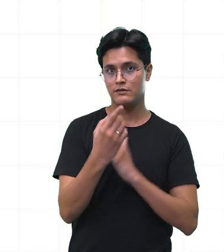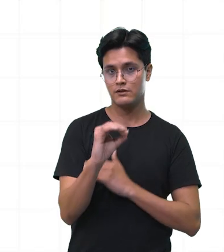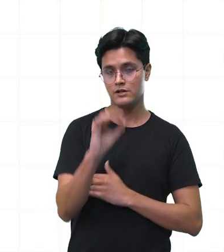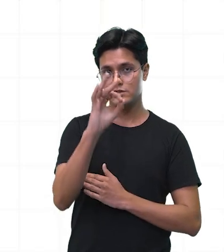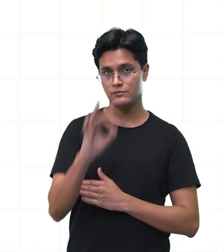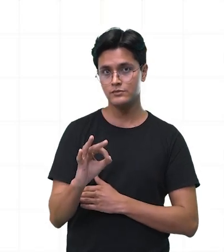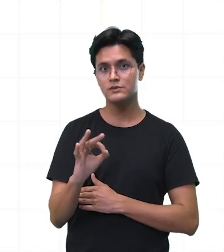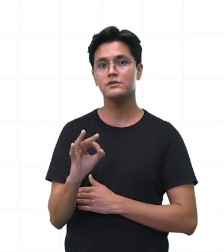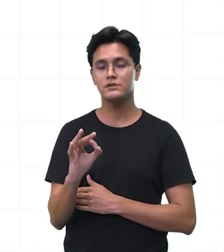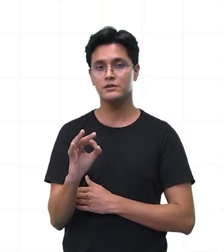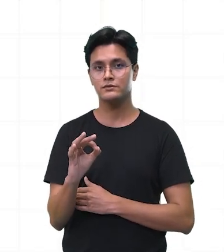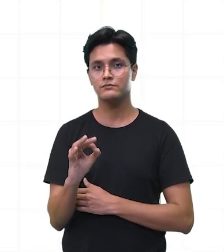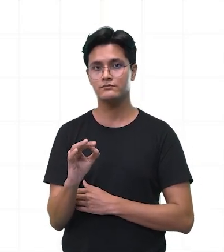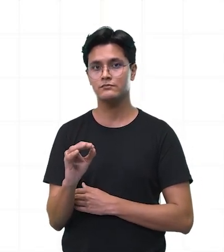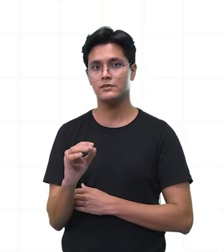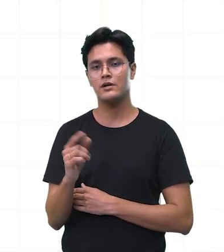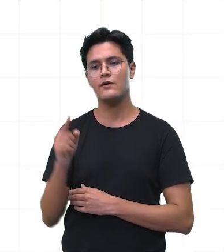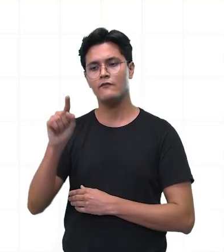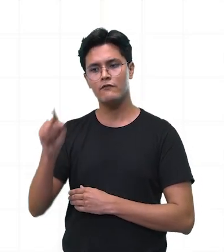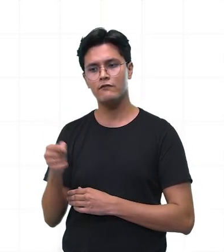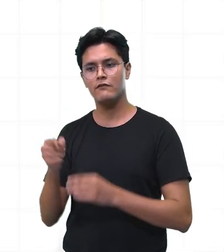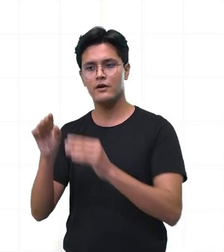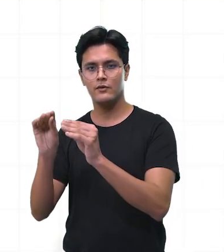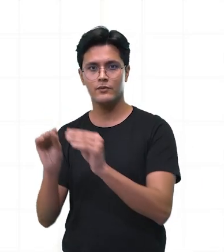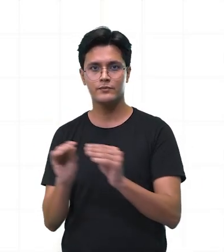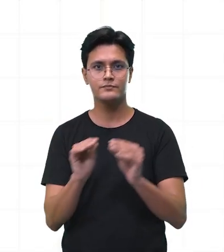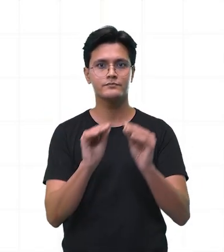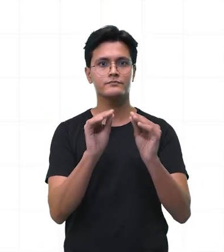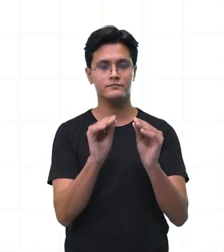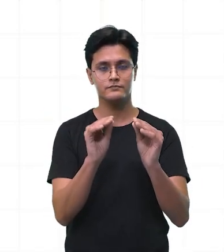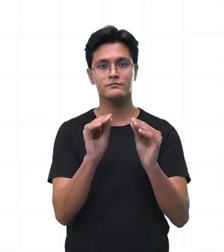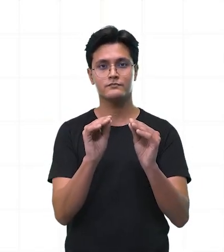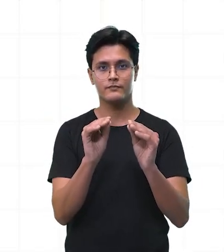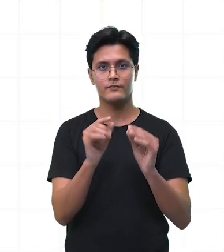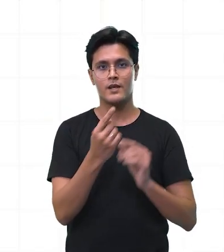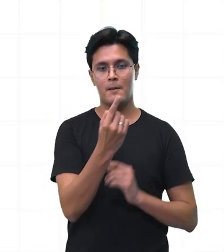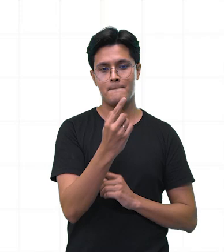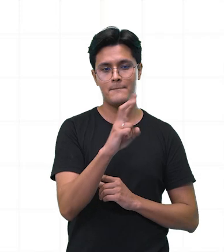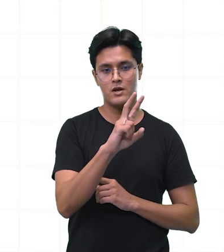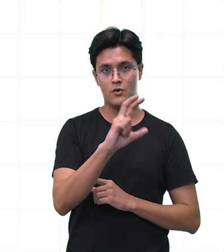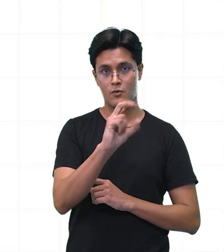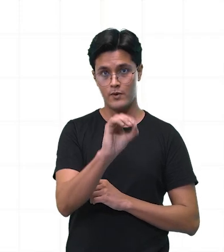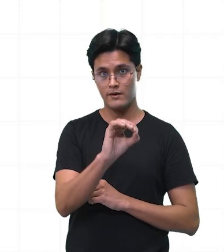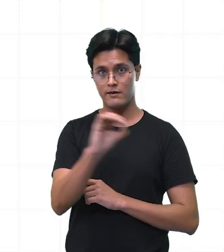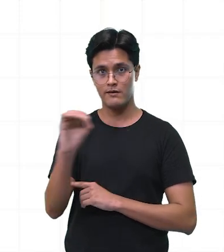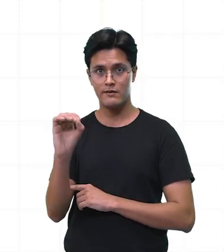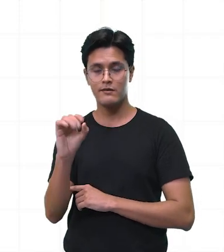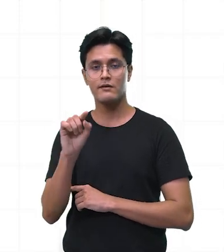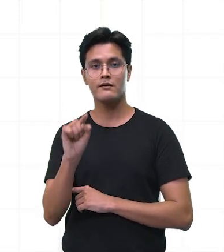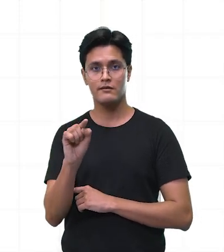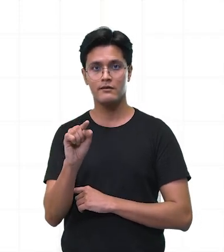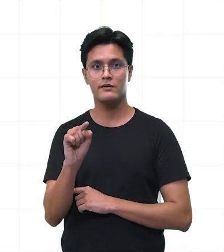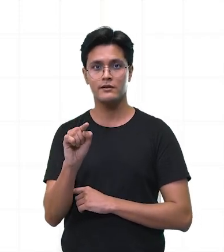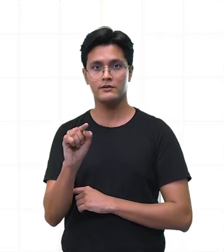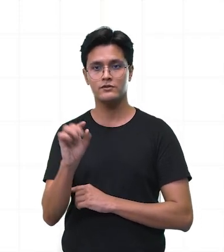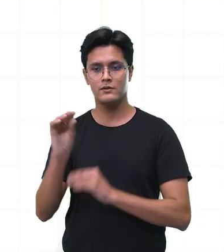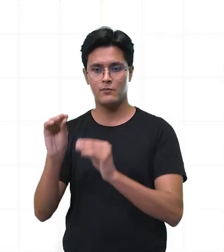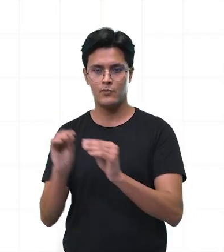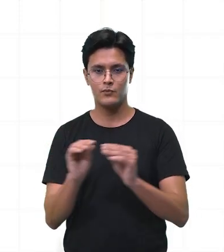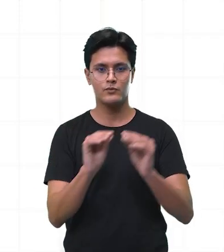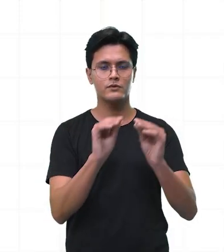Uma casa decimal significa, ó, que 10% de 1.500 vai ser quanto? Vai ser